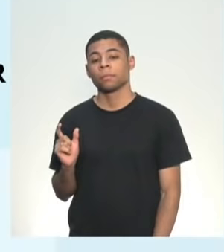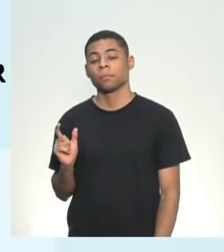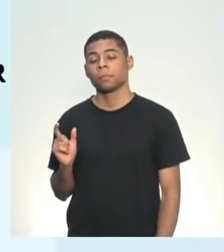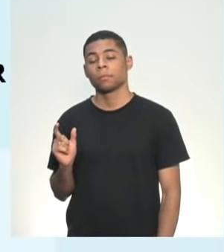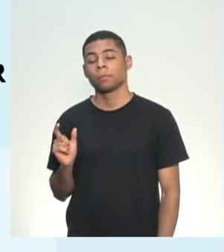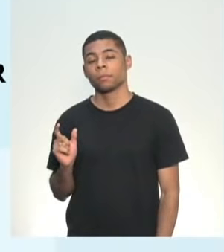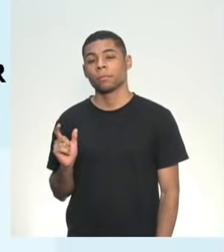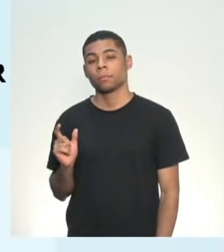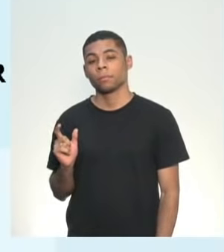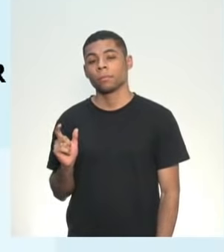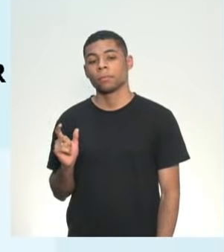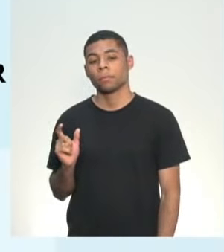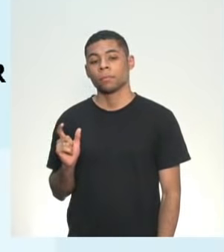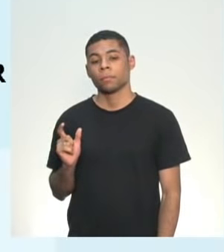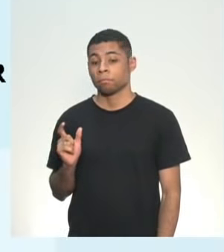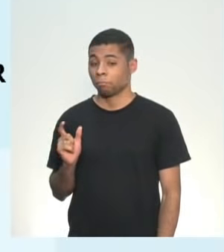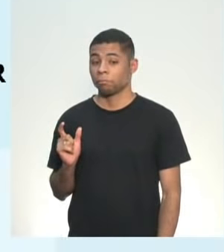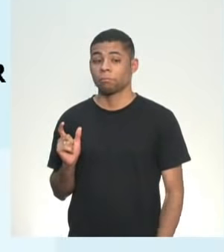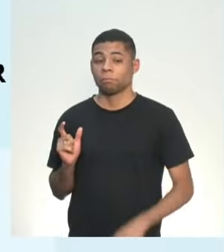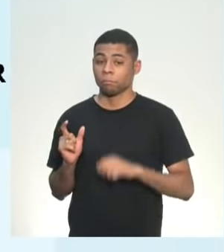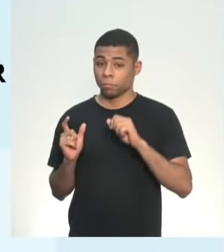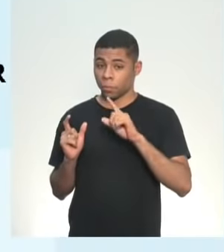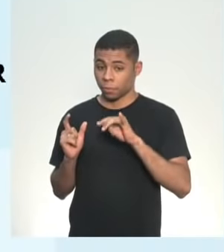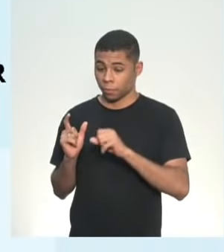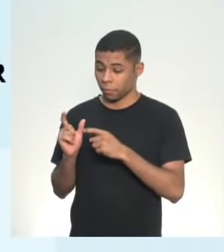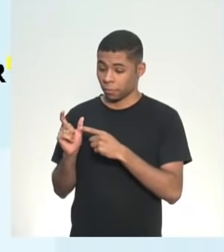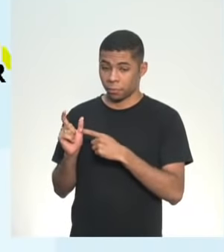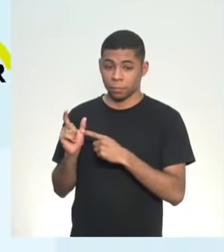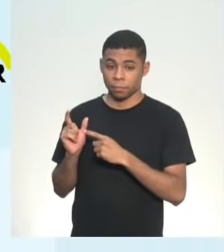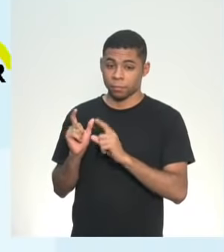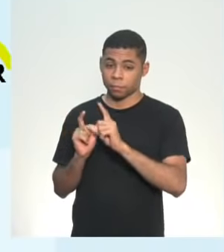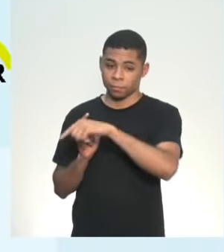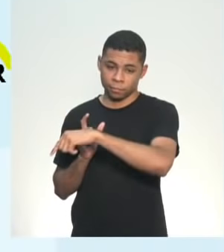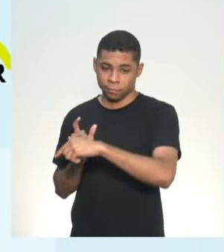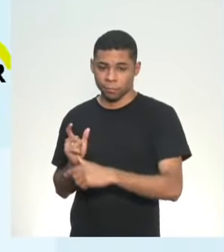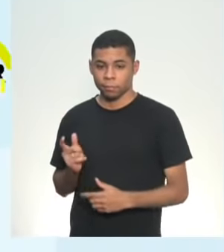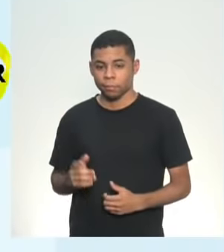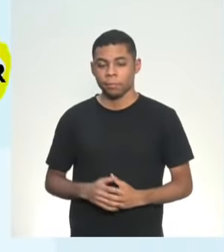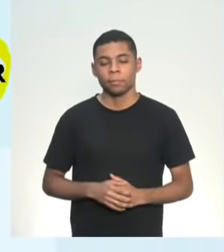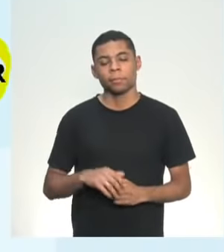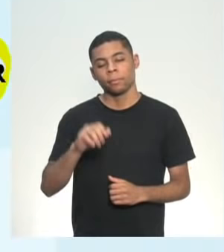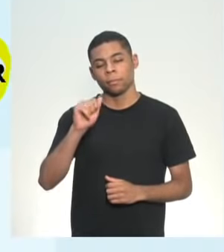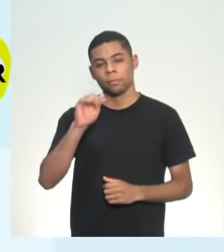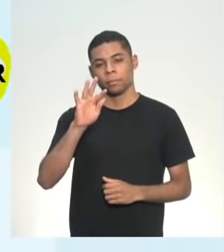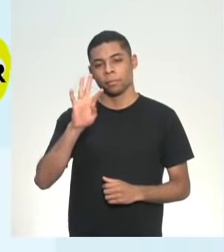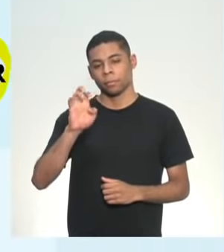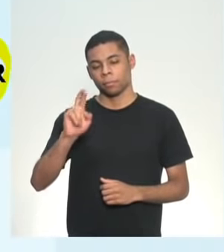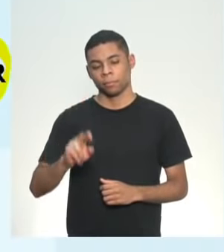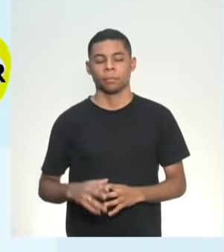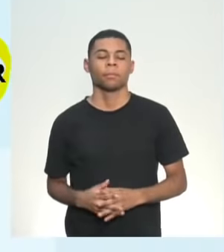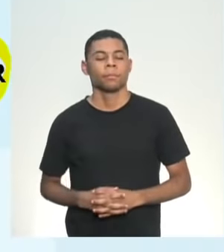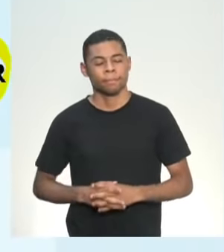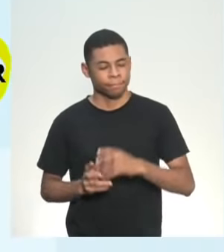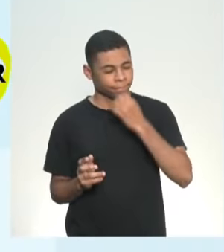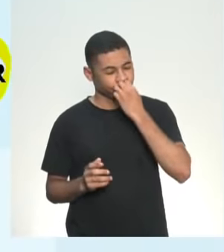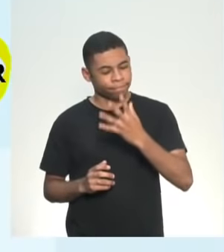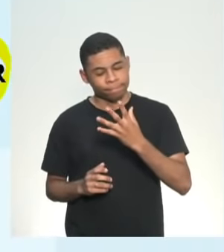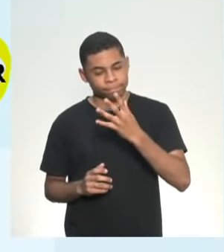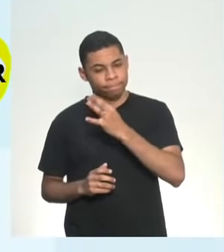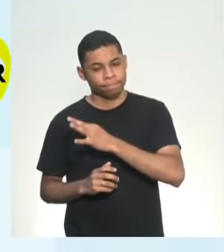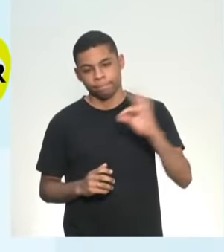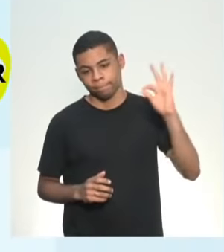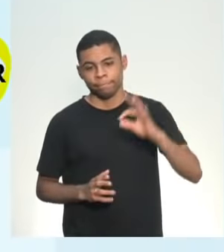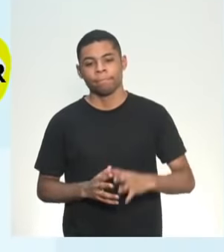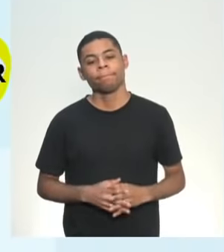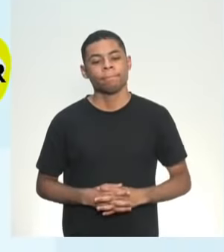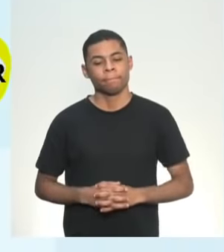né então os tá aqui depois do verbo teve então cai está After vocês mandaram Before